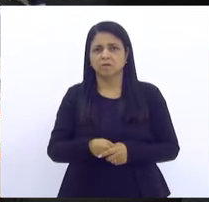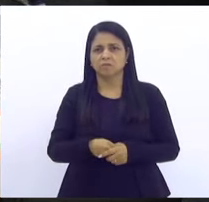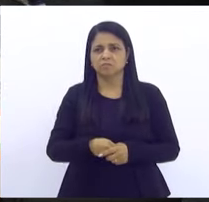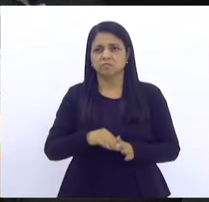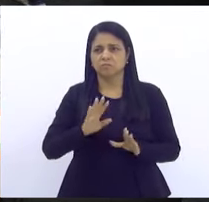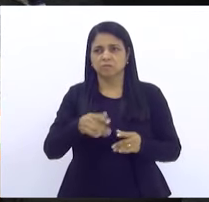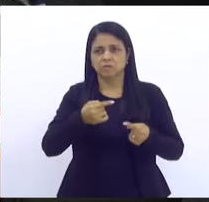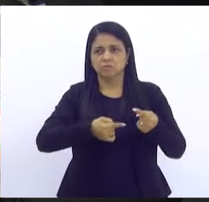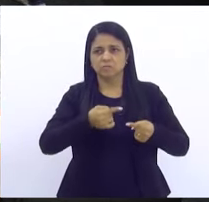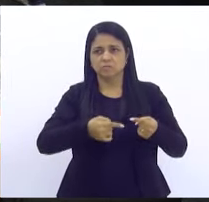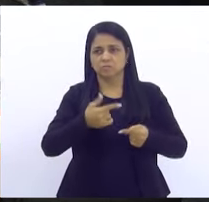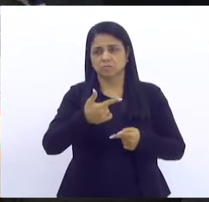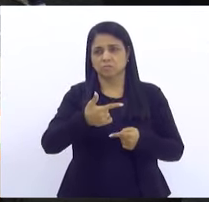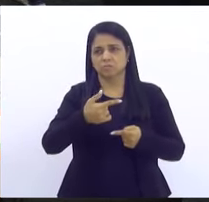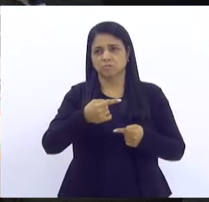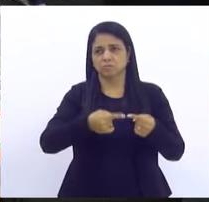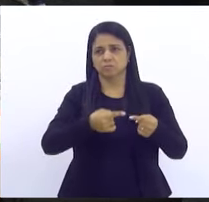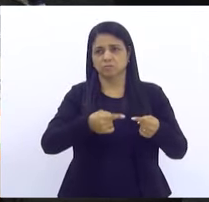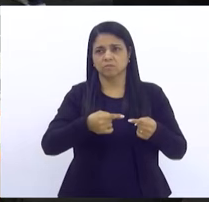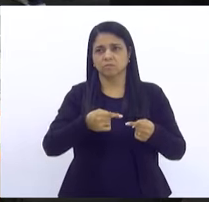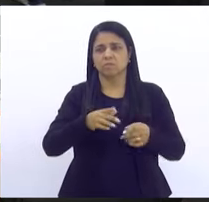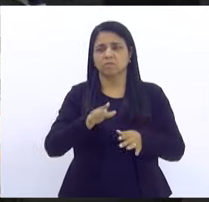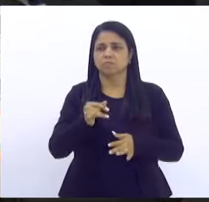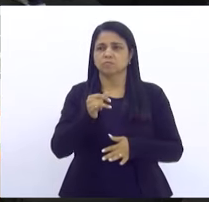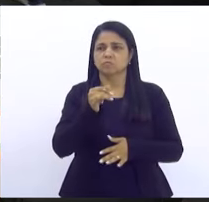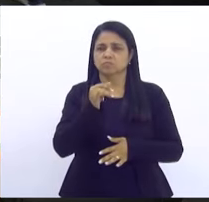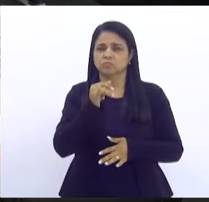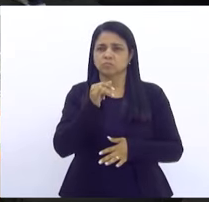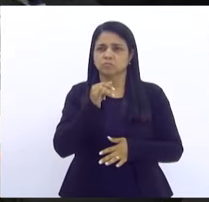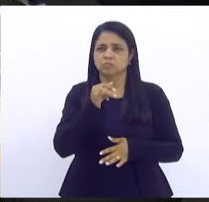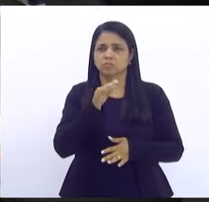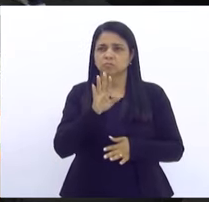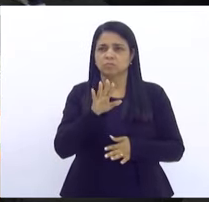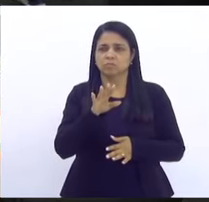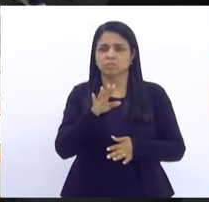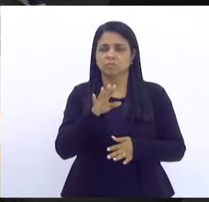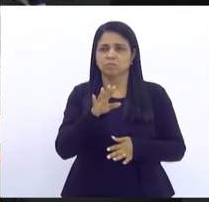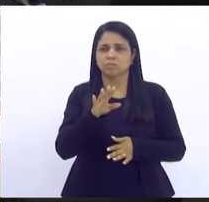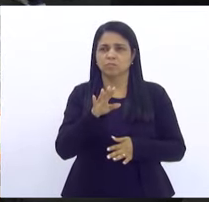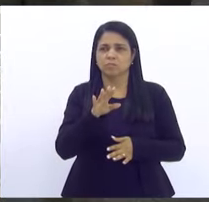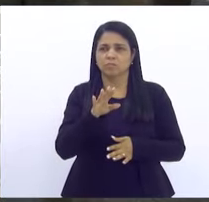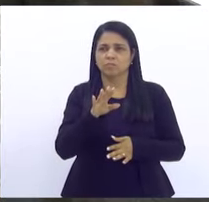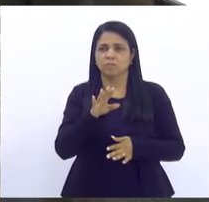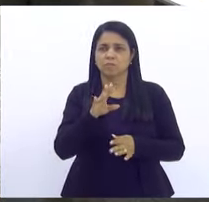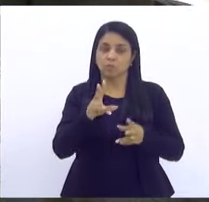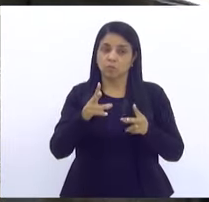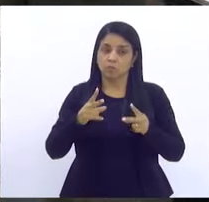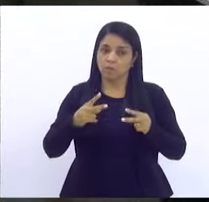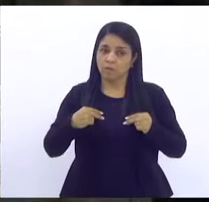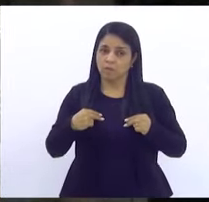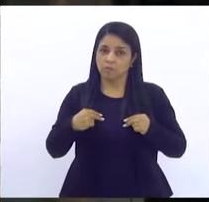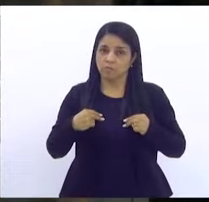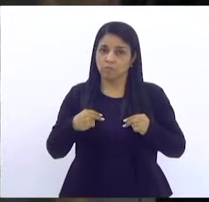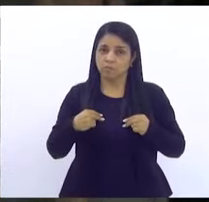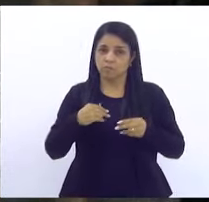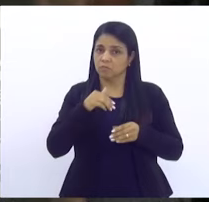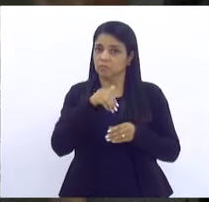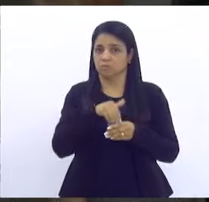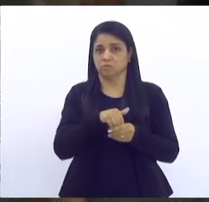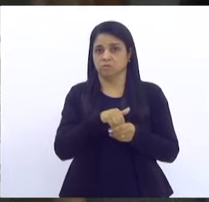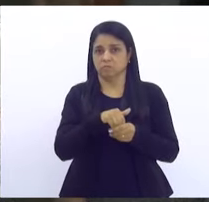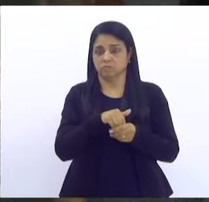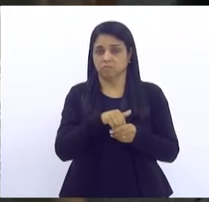segunda. Está em primeira? Está em primeira discussão. Bom, de qualquer jeito, no mérito, a senhora não está votando no mérito,